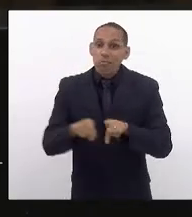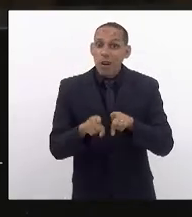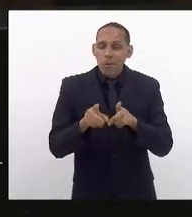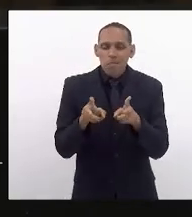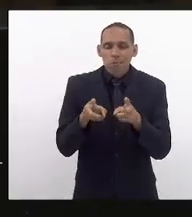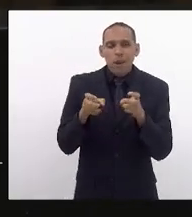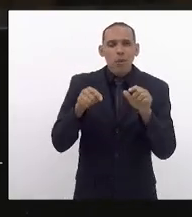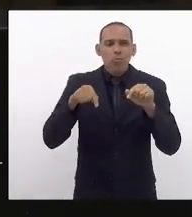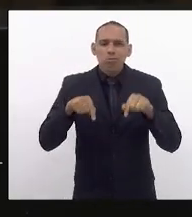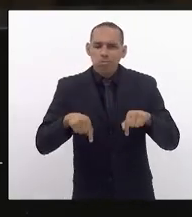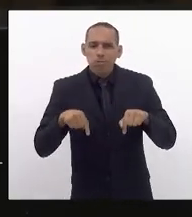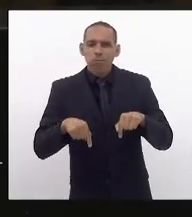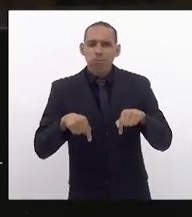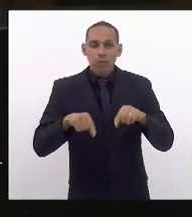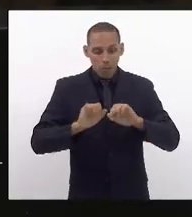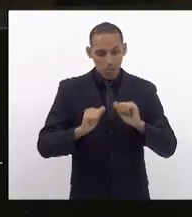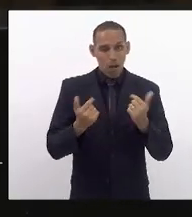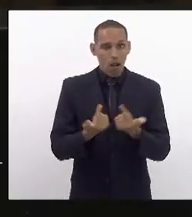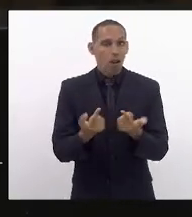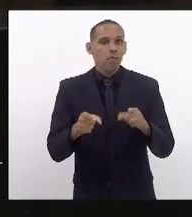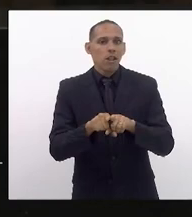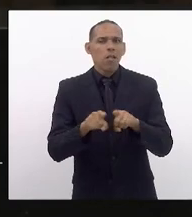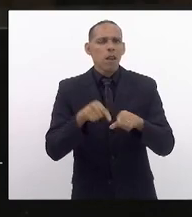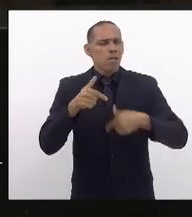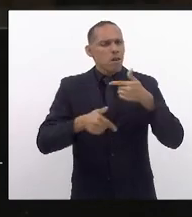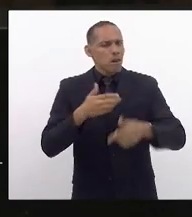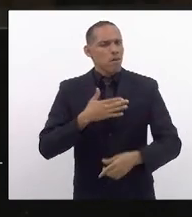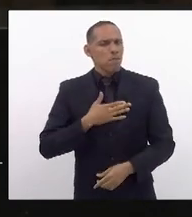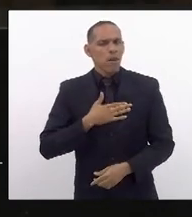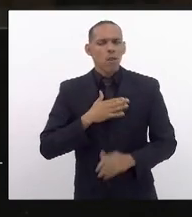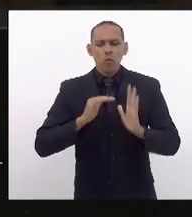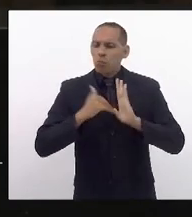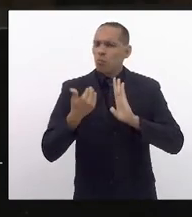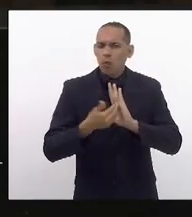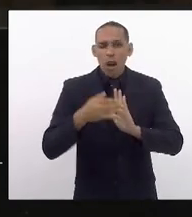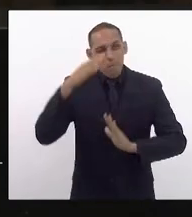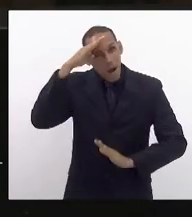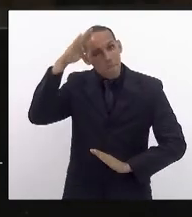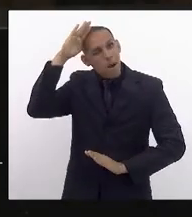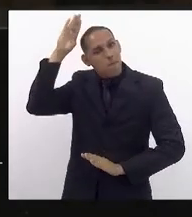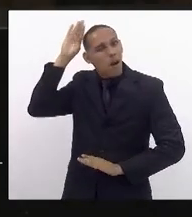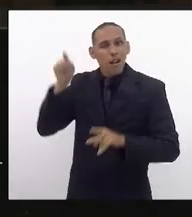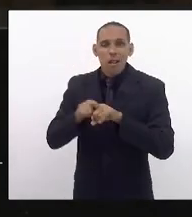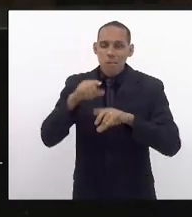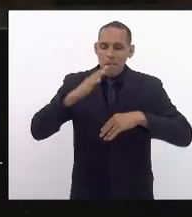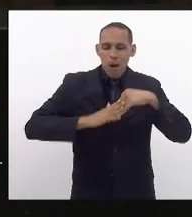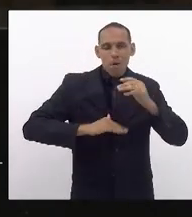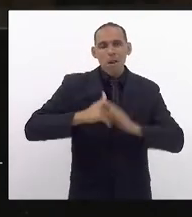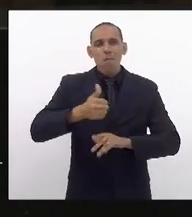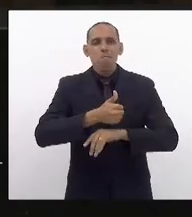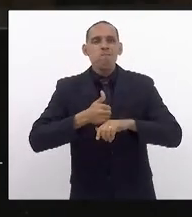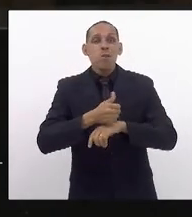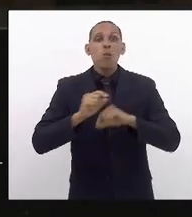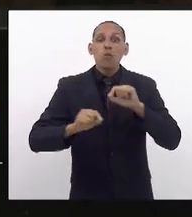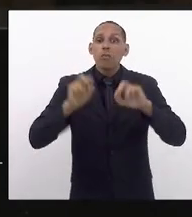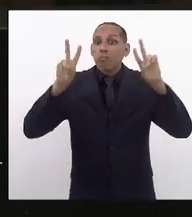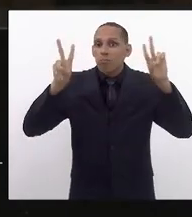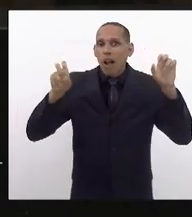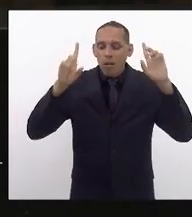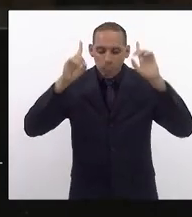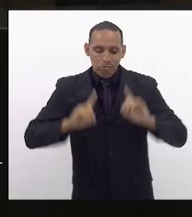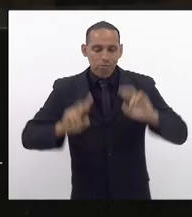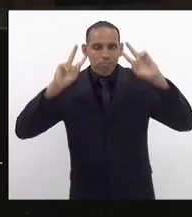aqui, não só dentro dessa casa, mas em todo o meu trabalho acadêmico e trabalho profissional, o tema dos